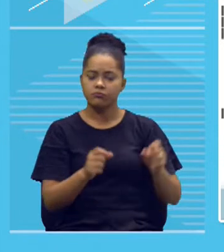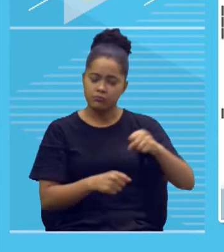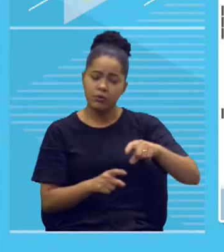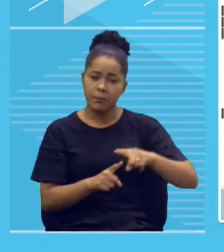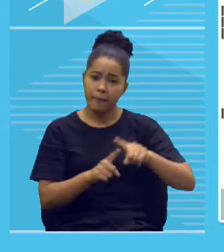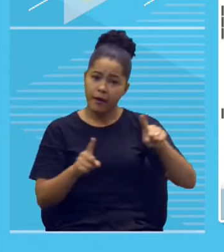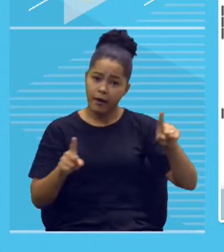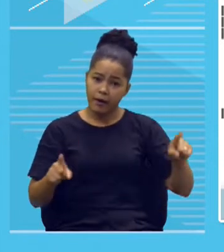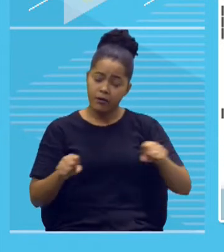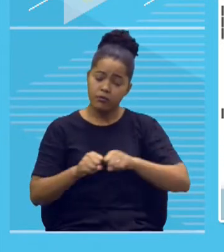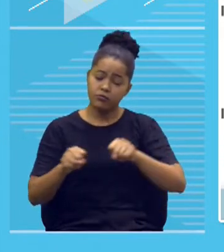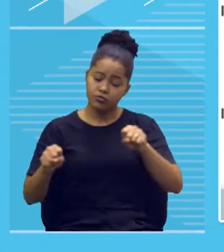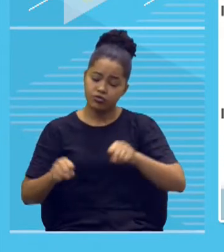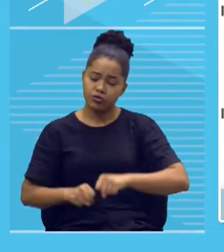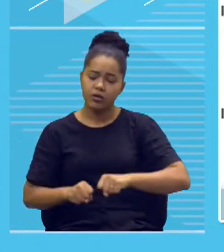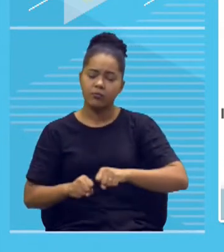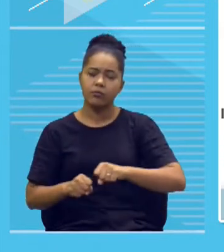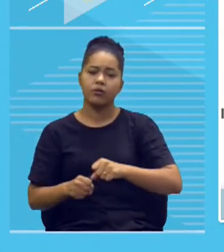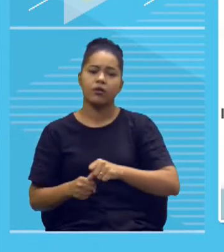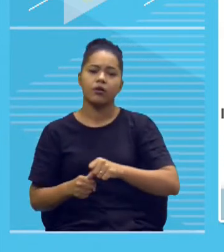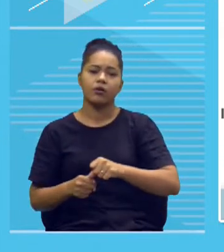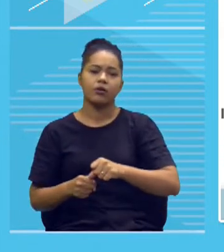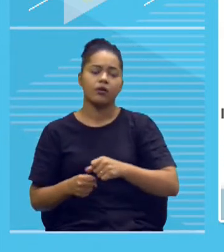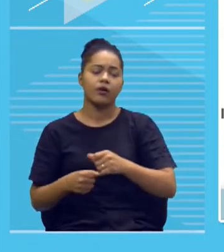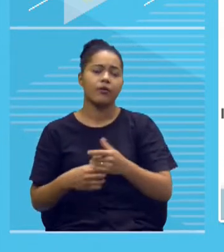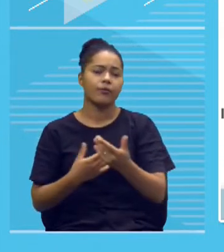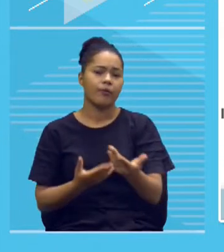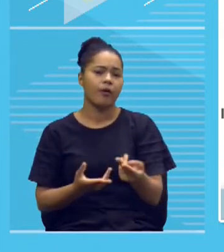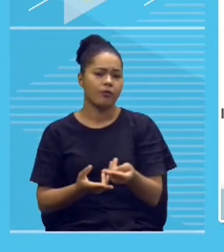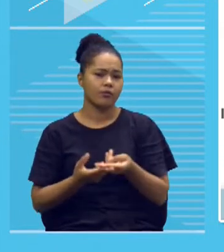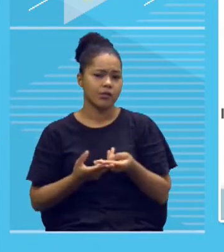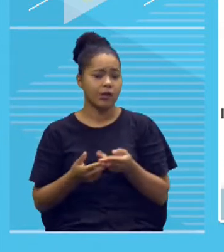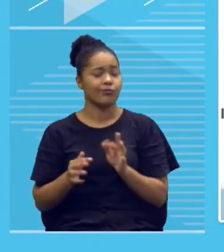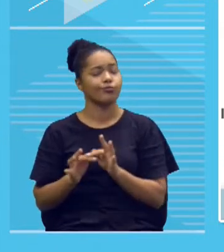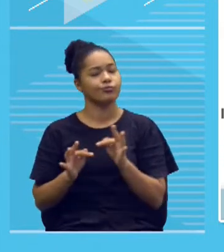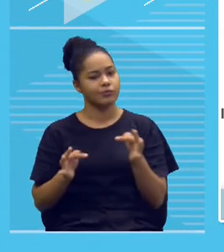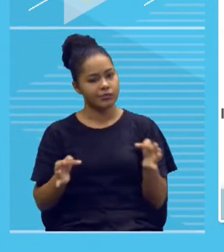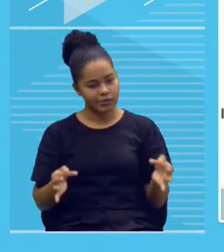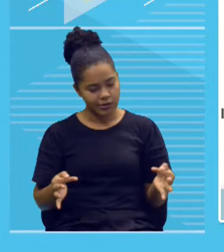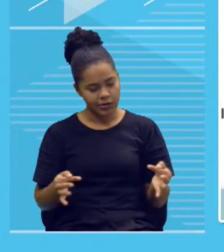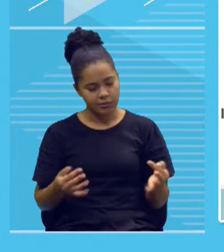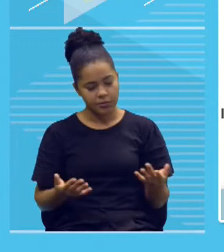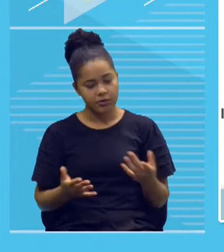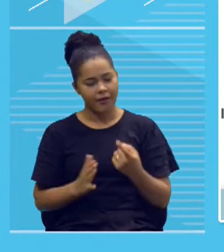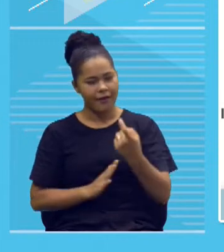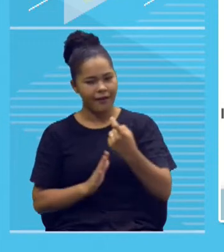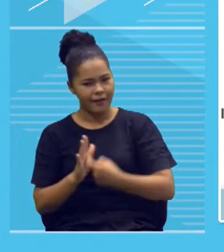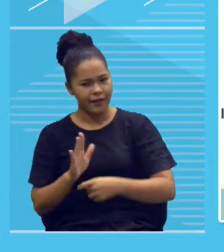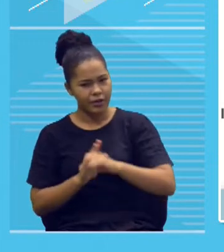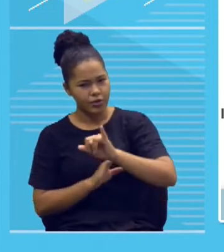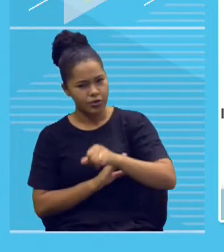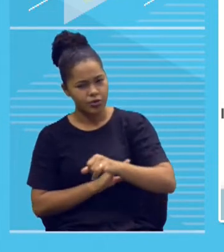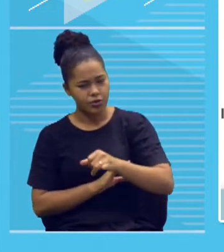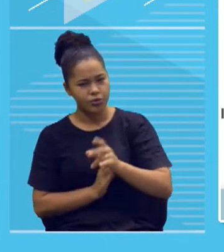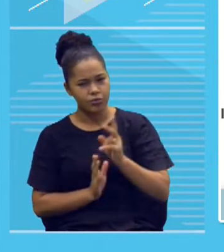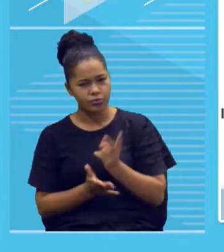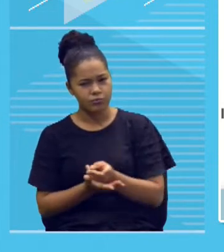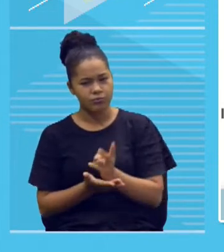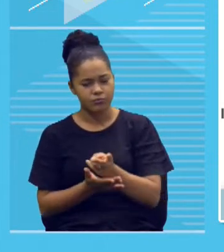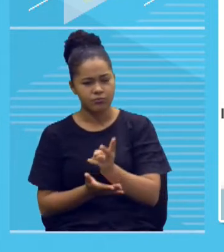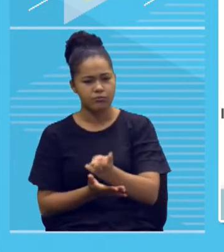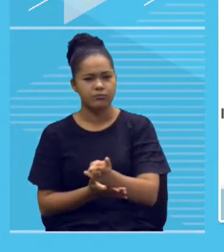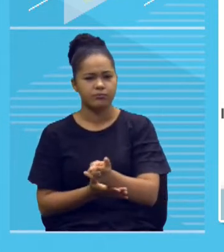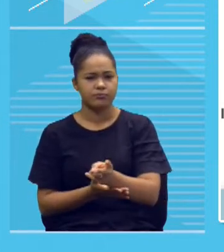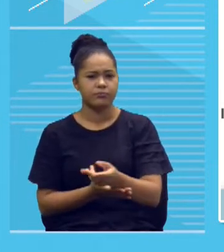capitalização é o sistema de capitalização simples professor que aquele que a taxa de juros sem princípio em